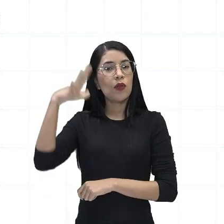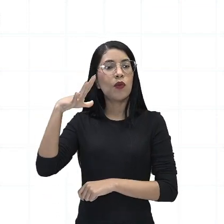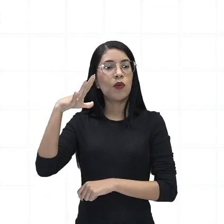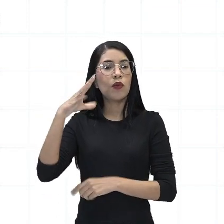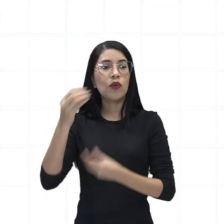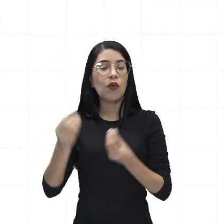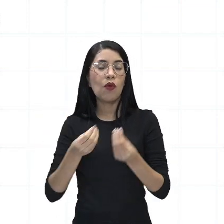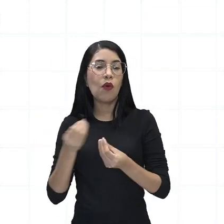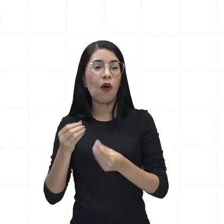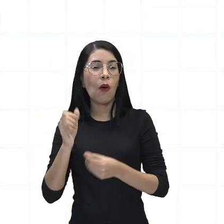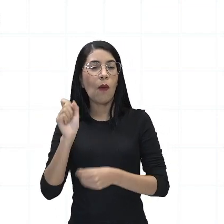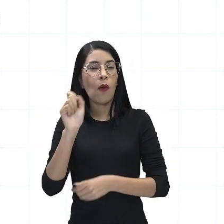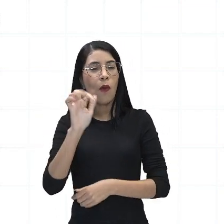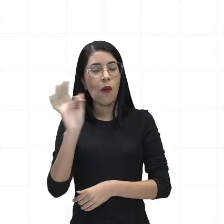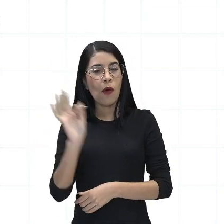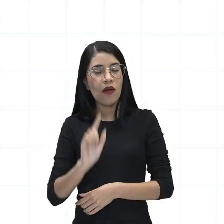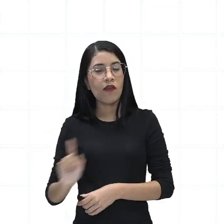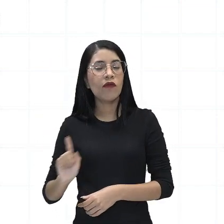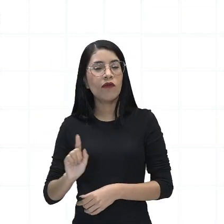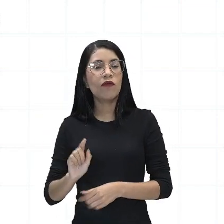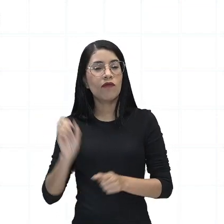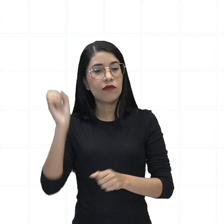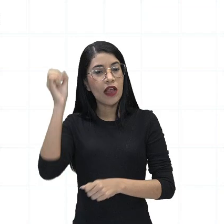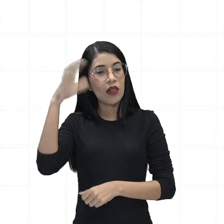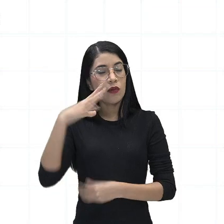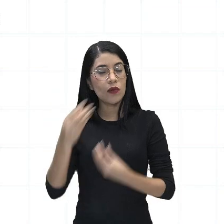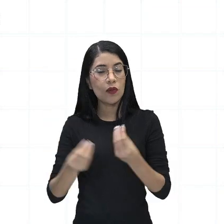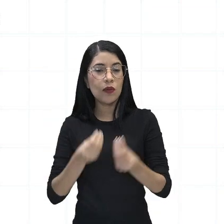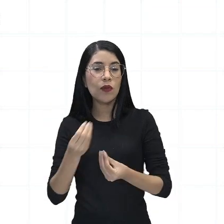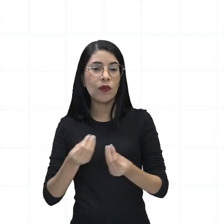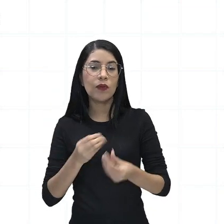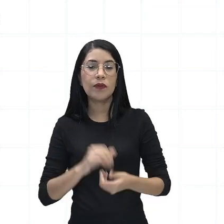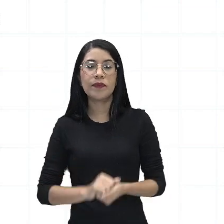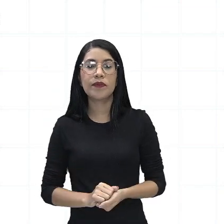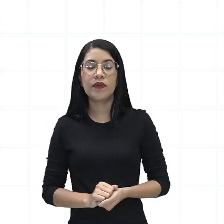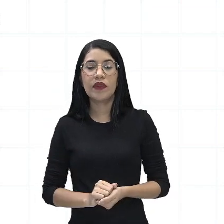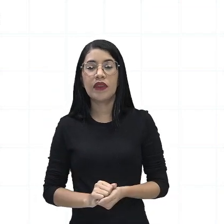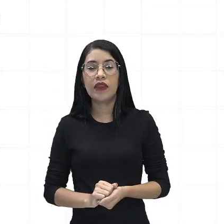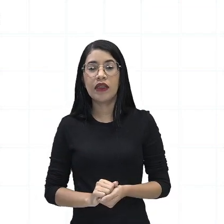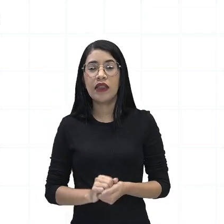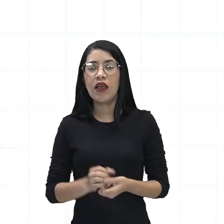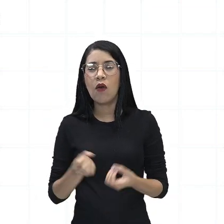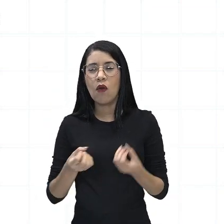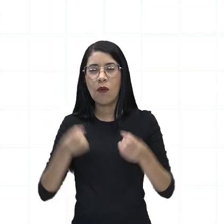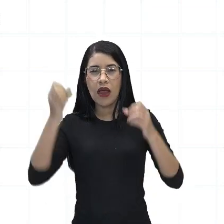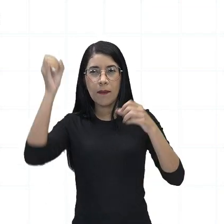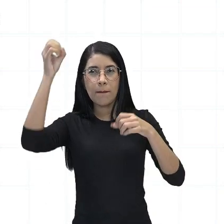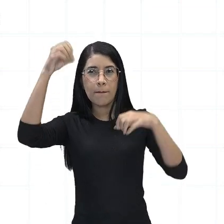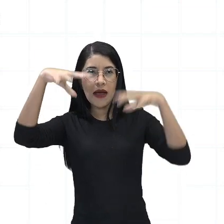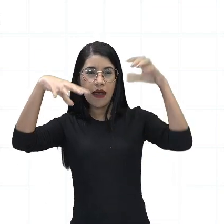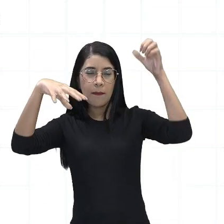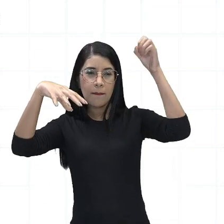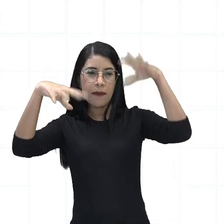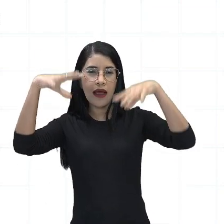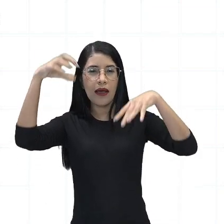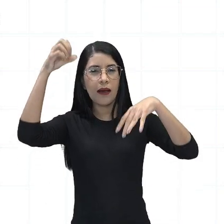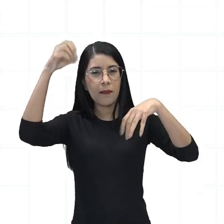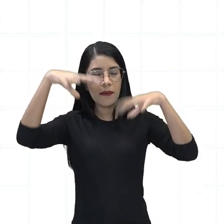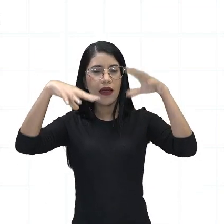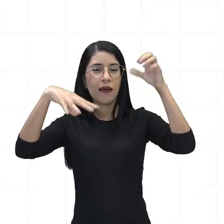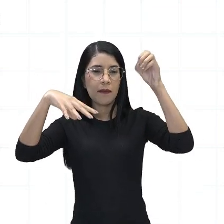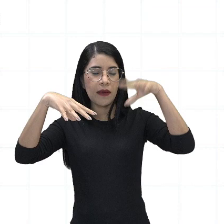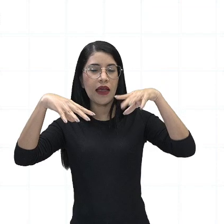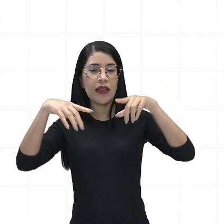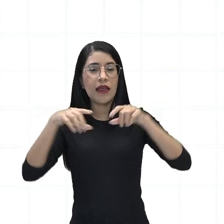efeitos especiais no teatro. Então, intensidade, a quantidade de luz emitida por uma fonte luminosa que pode